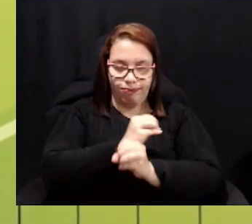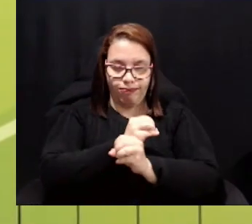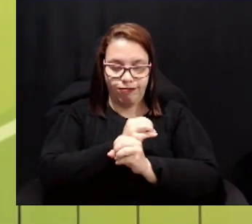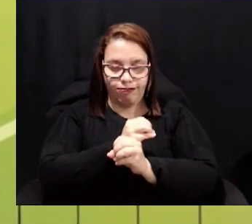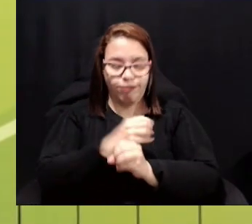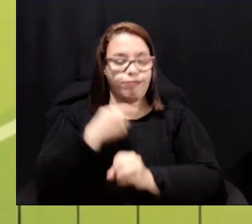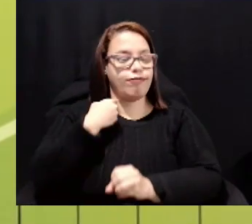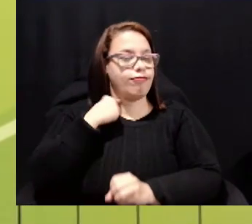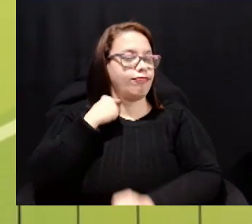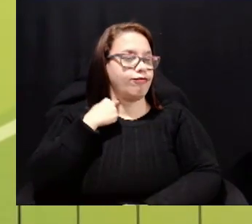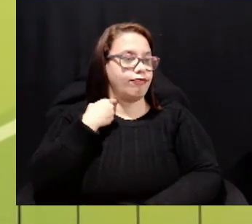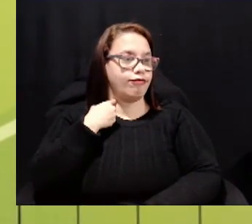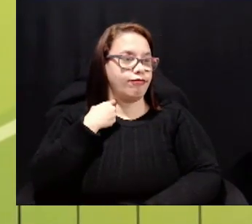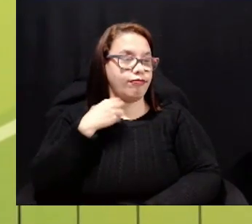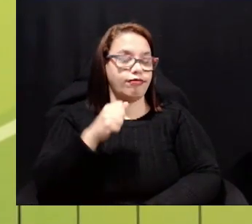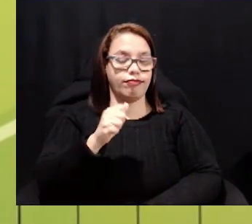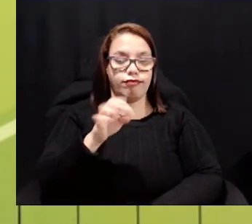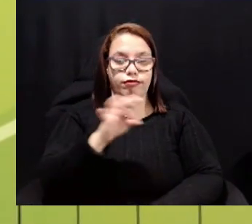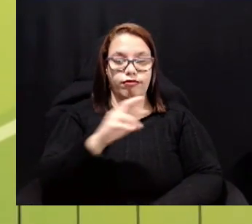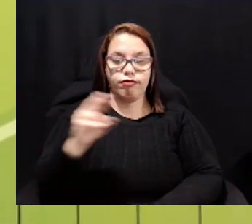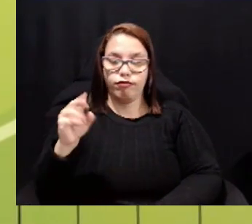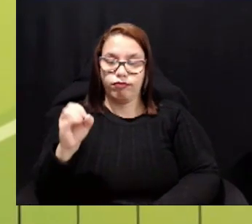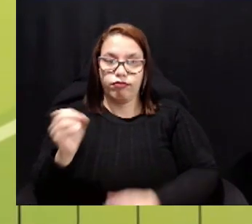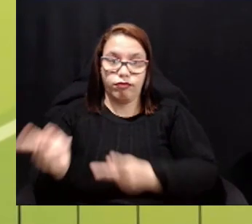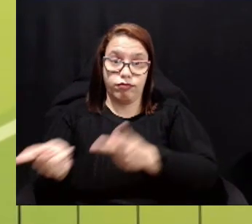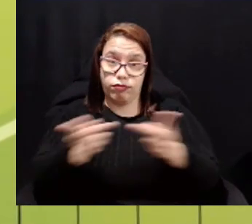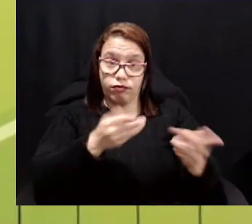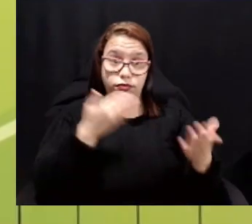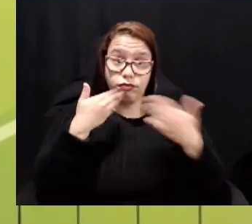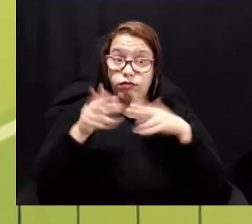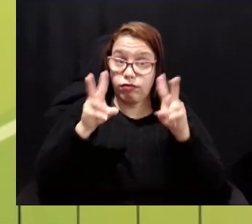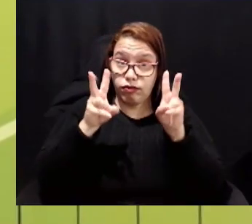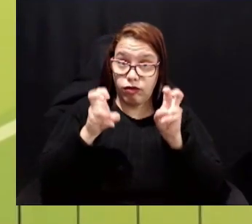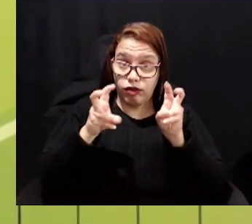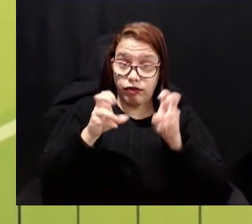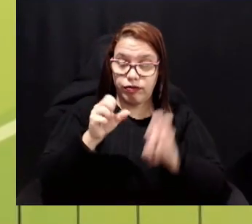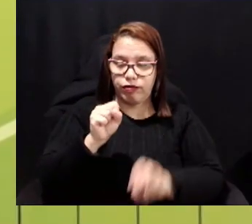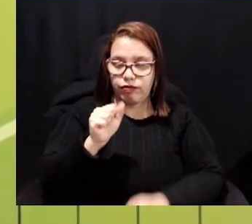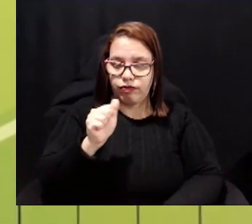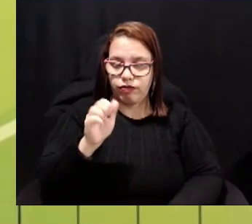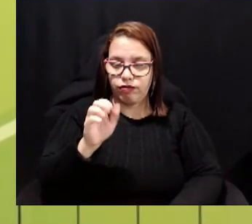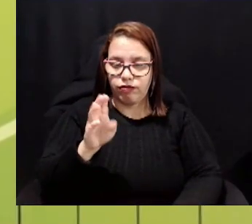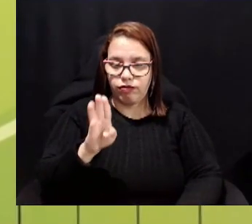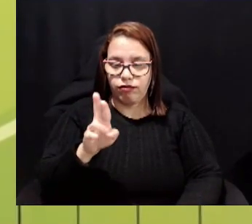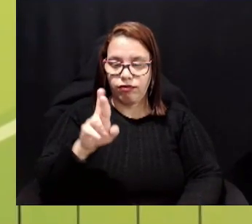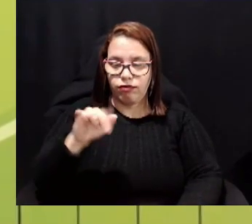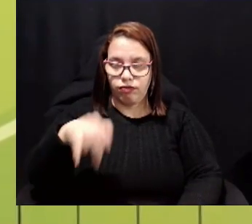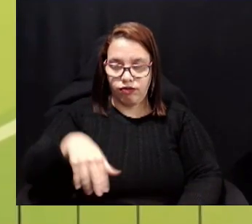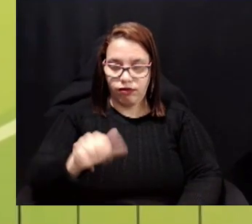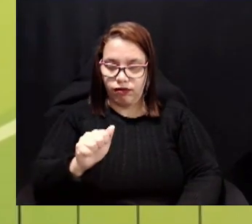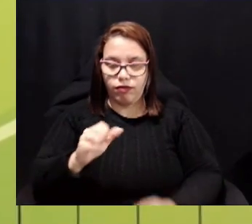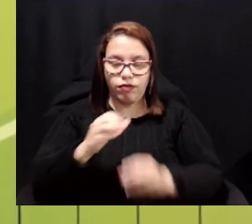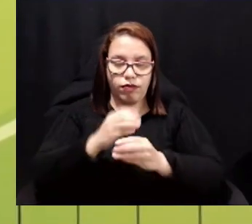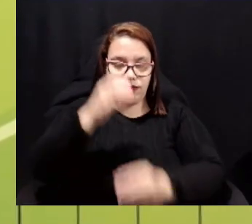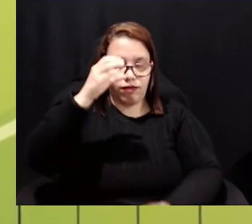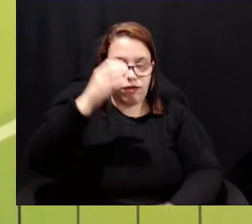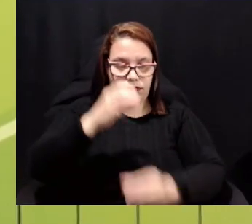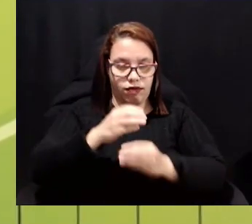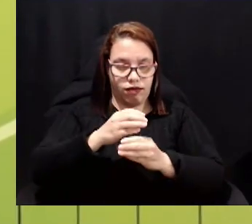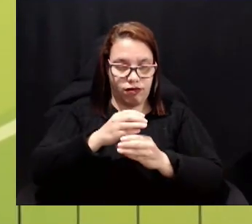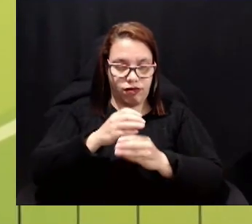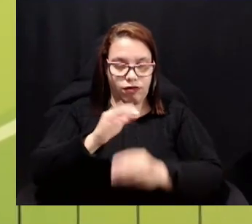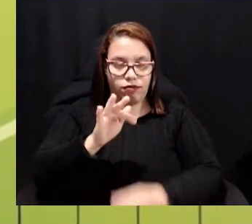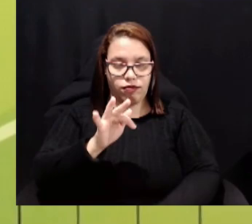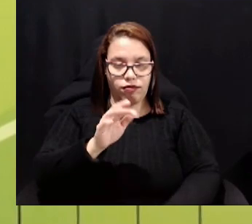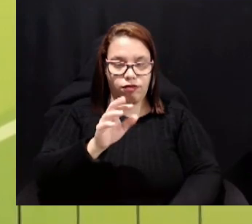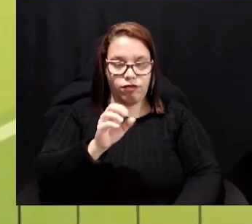destinação de resíduos para aterros sanitários. E a nossa convidada para falar sobre esse assunto é a Sabrina Costa Carvalho, que é engenheira ambiental